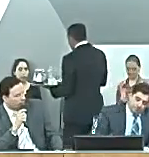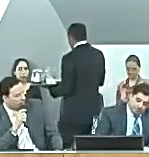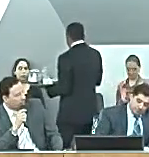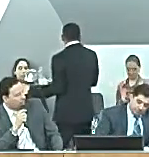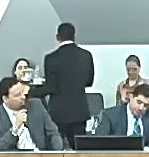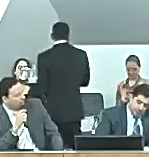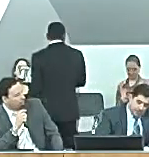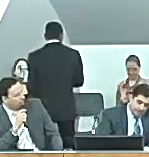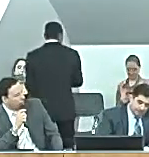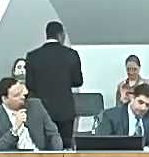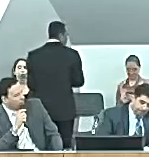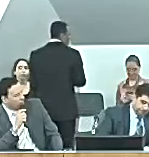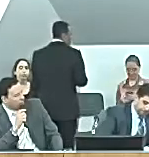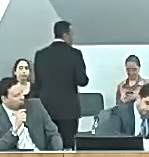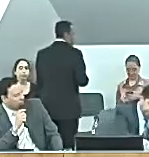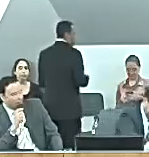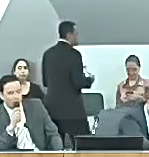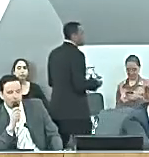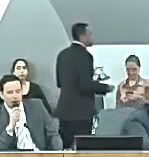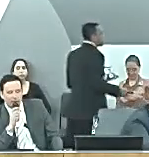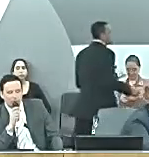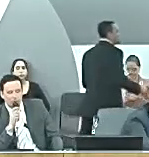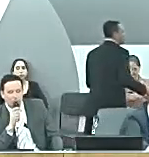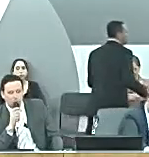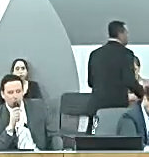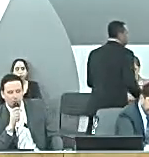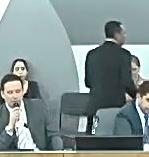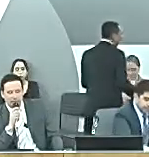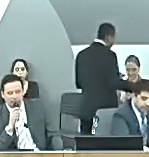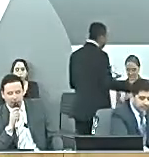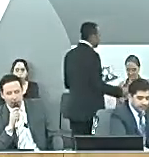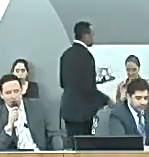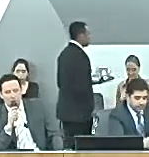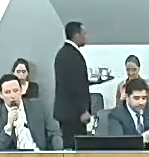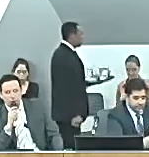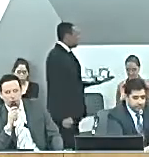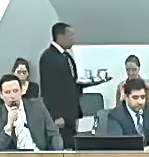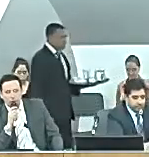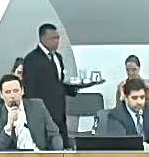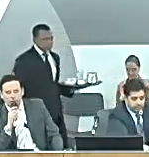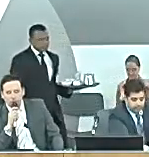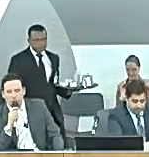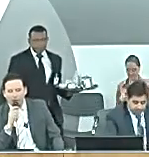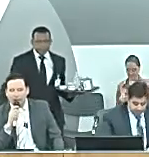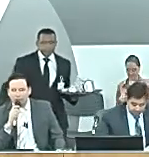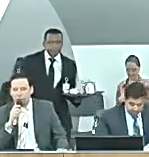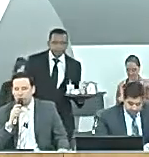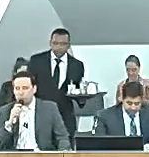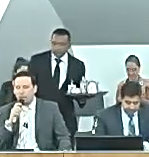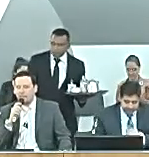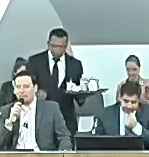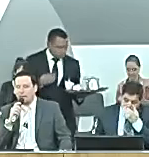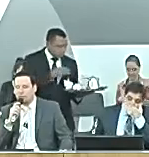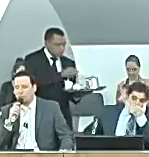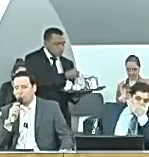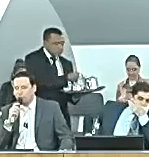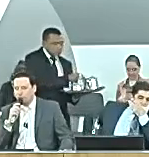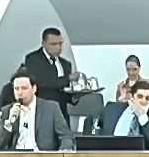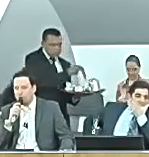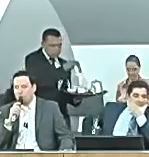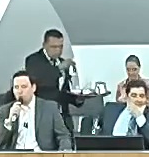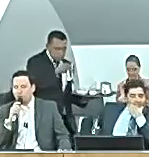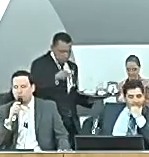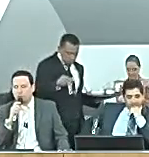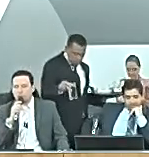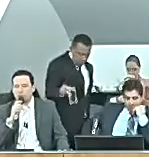pública e peço a vocês que leve um abraço o nosso secretário quando eu tive no início do mandato faz parte da base de